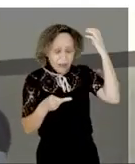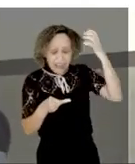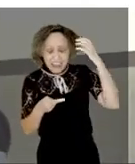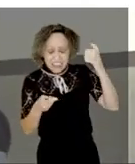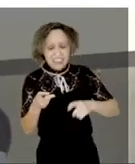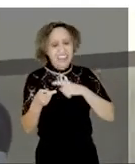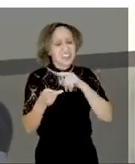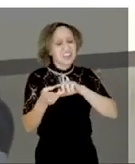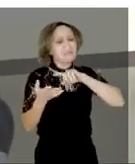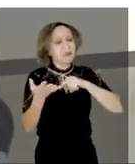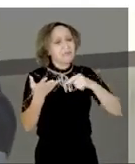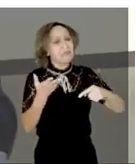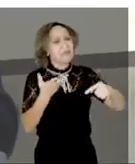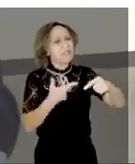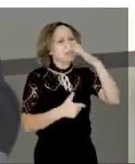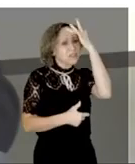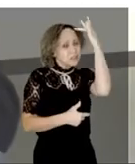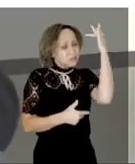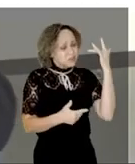Não é democracia